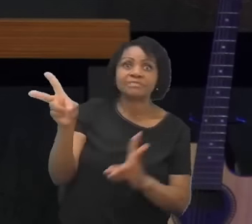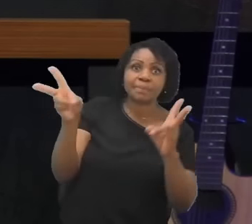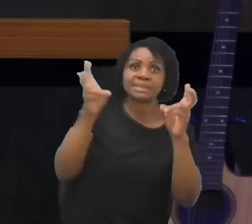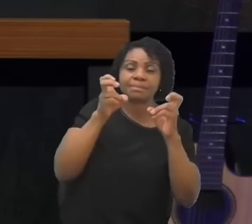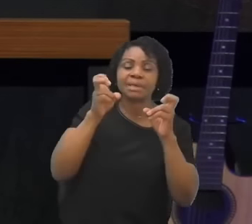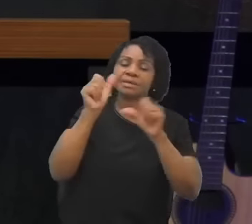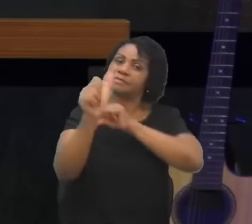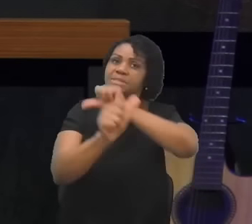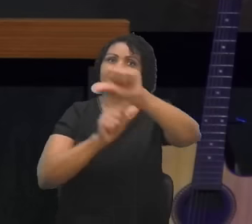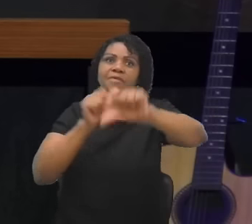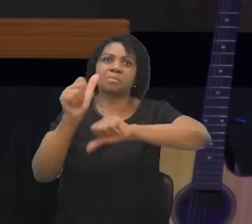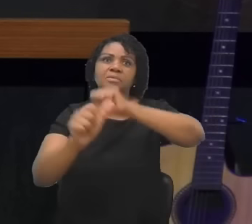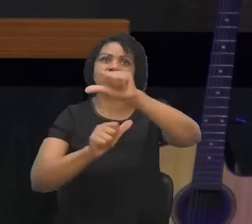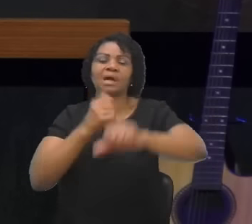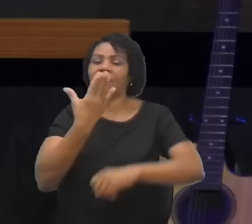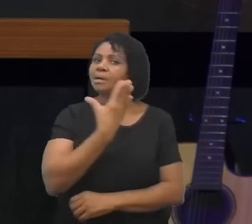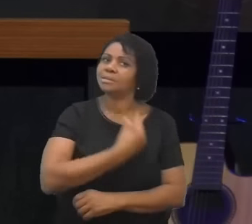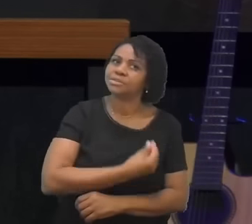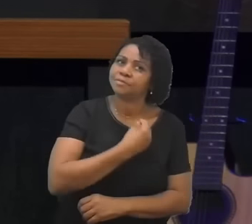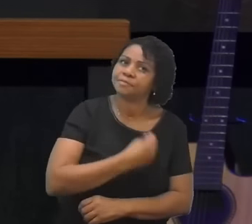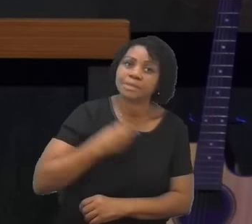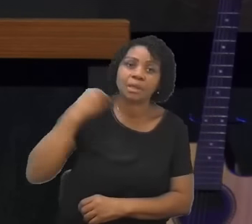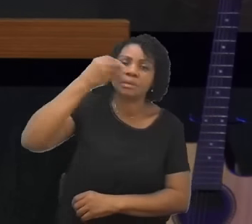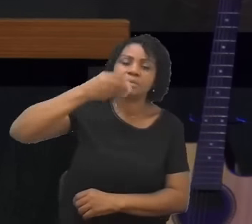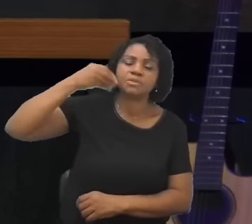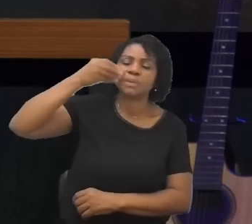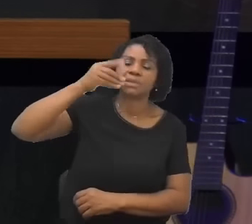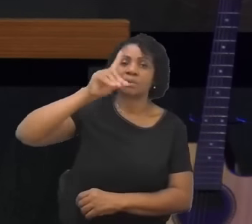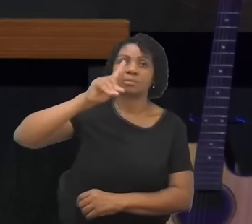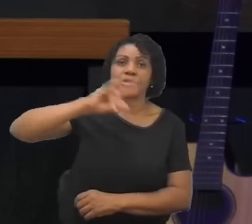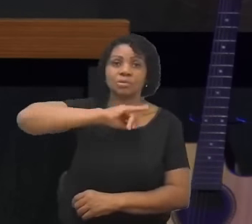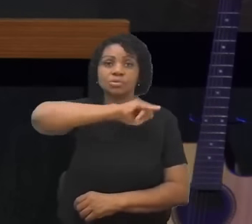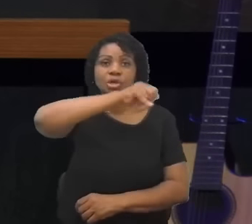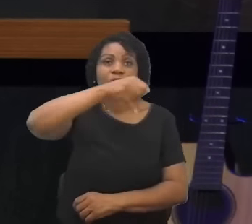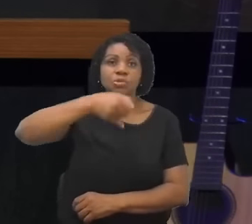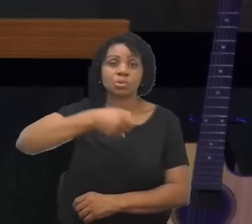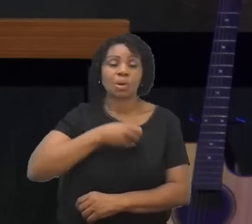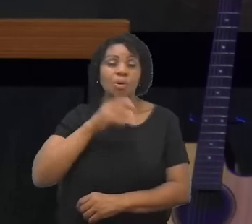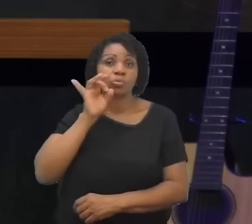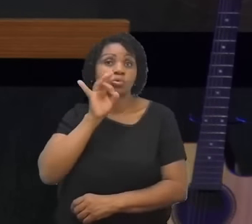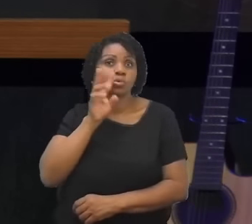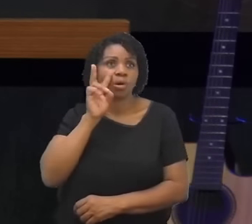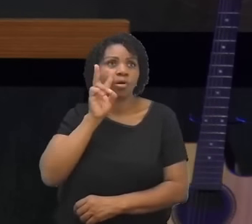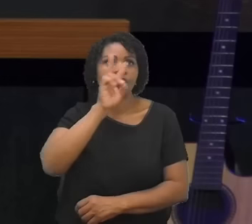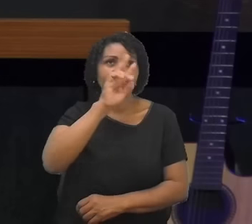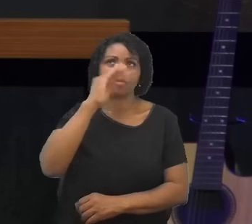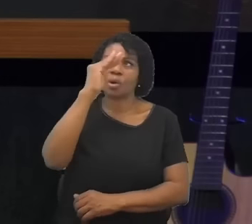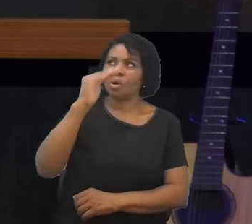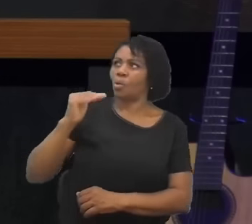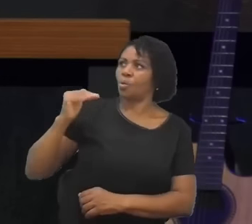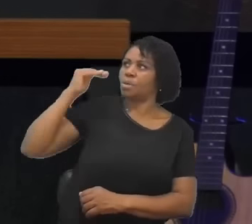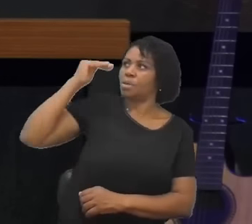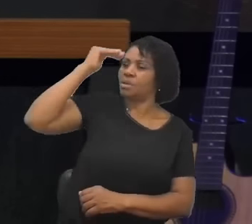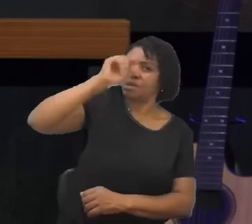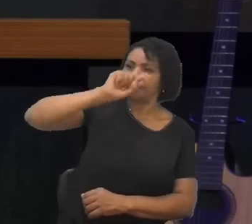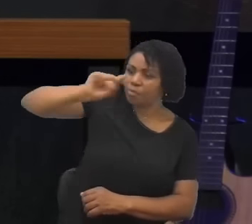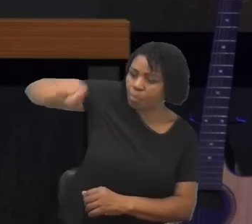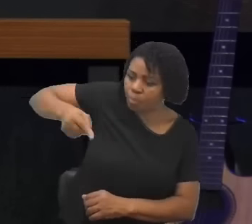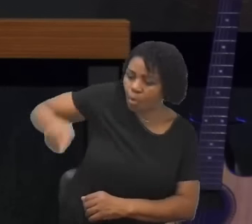patamar, você vai para outro nível de experiência. João só viu o nível mais profundo